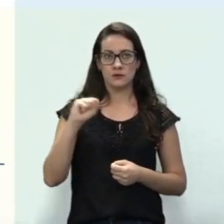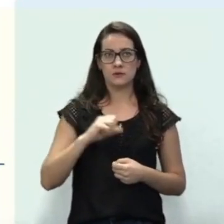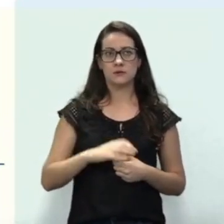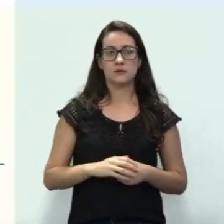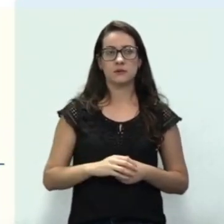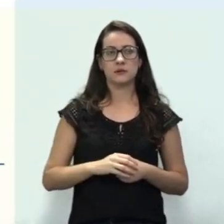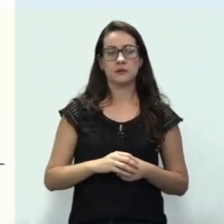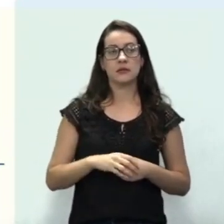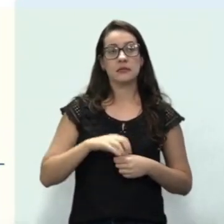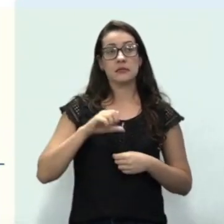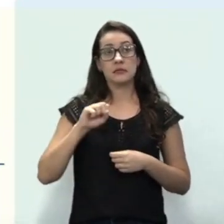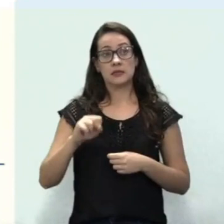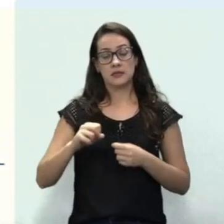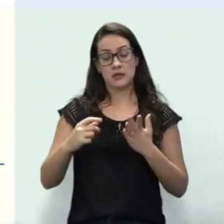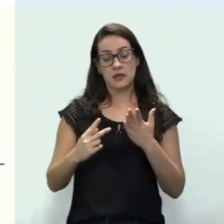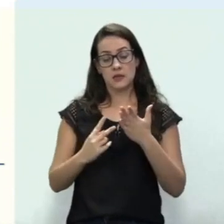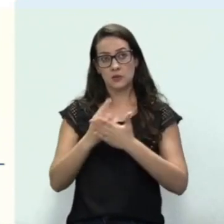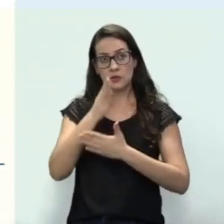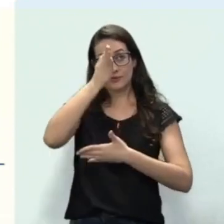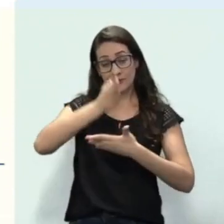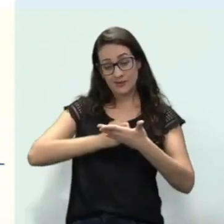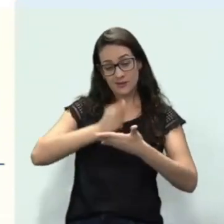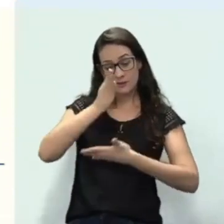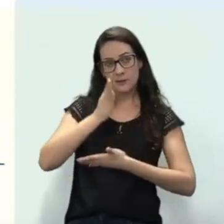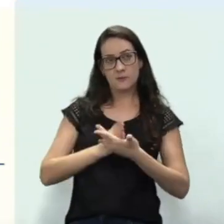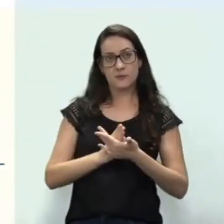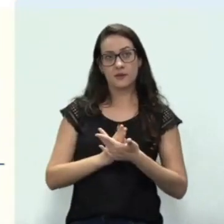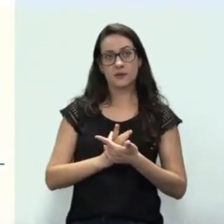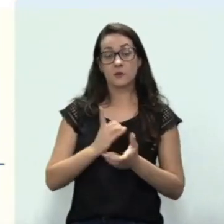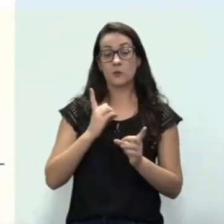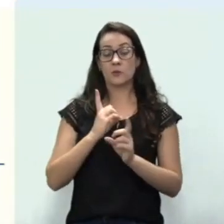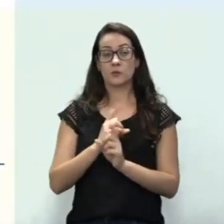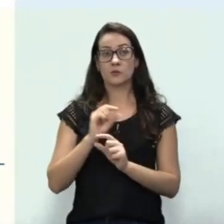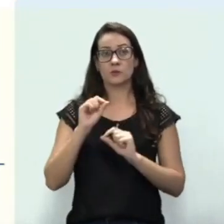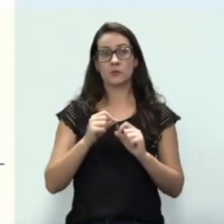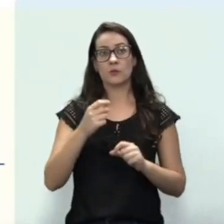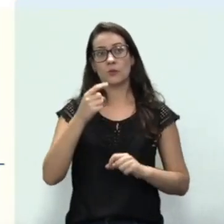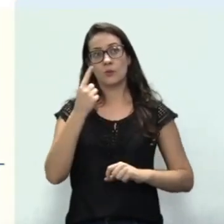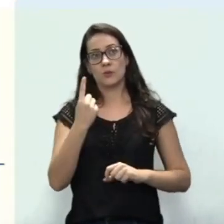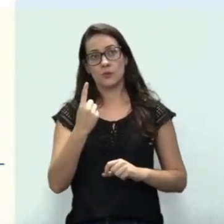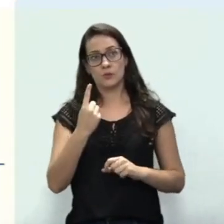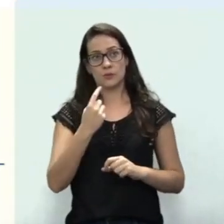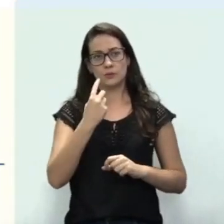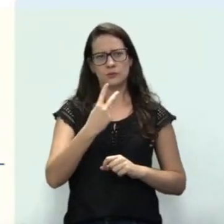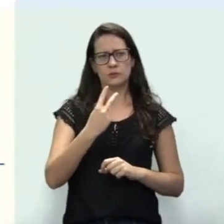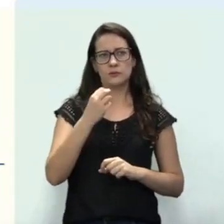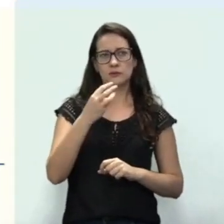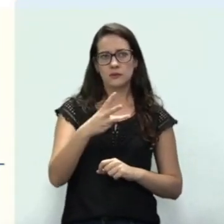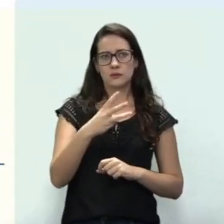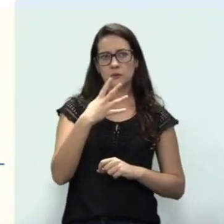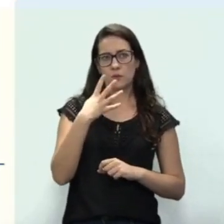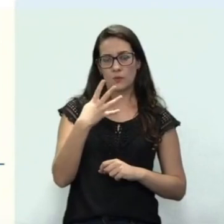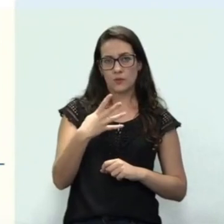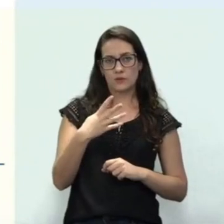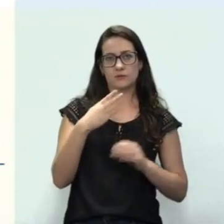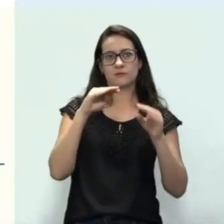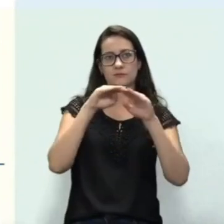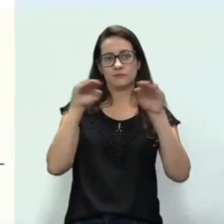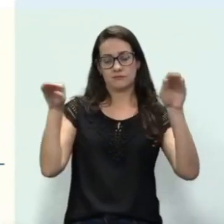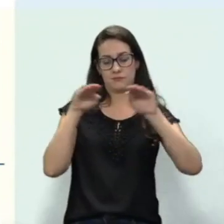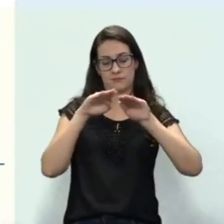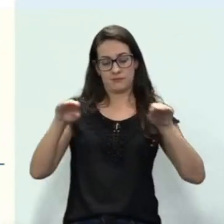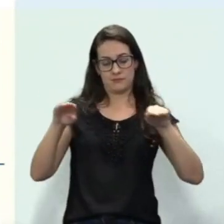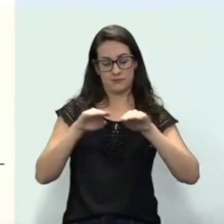gente cortar, por exemplo, nesta seção, nós temos, pessoal, ó, 1, 2, 3, 4. Nós